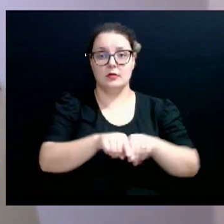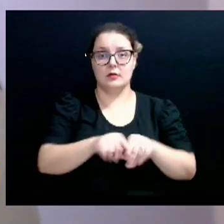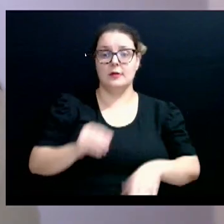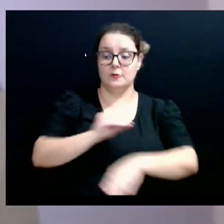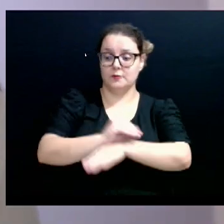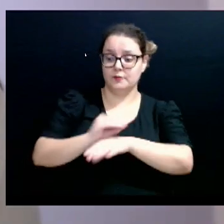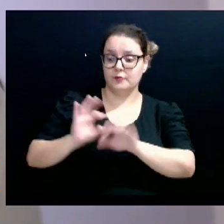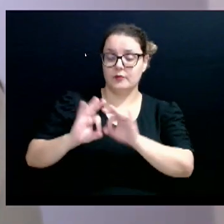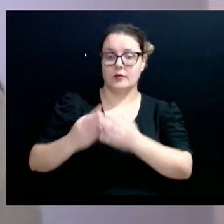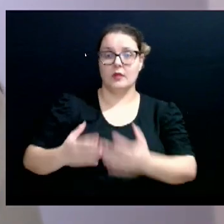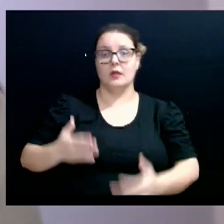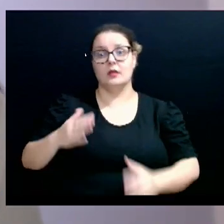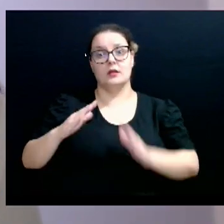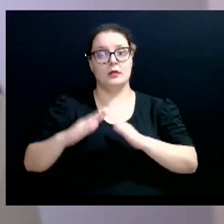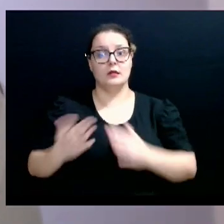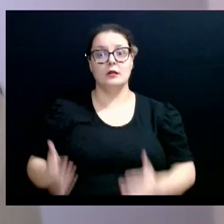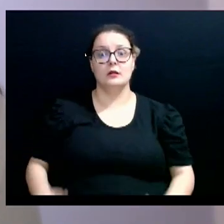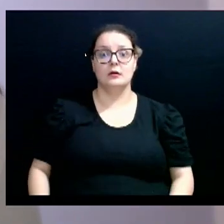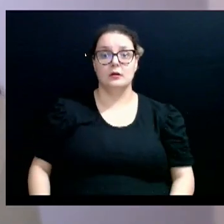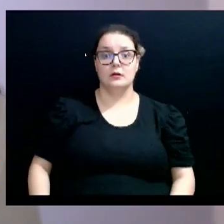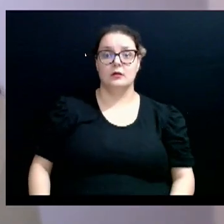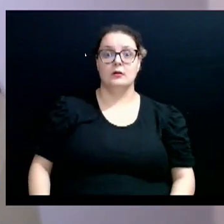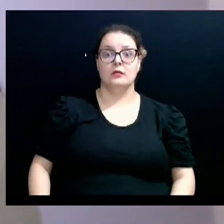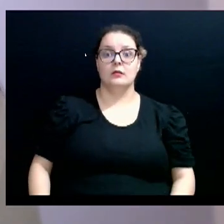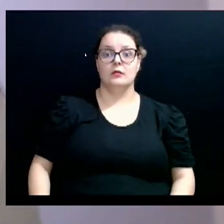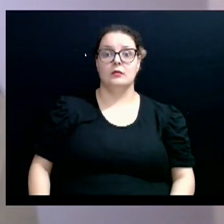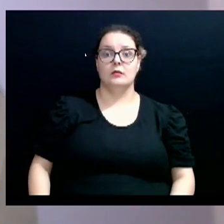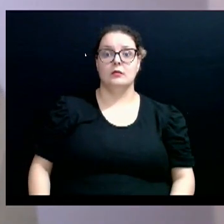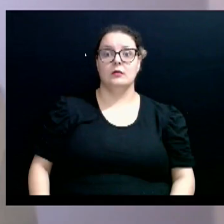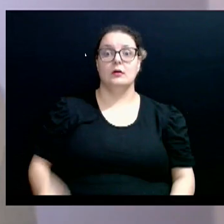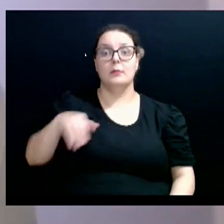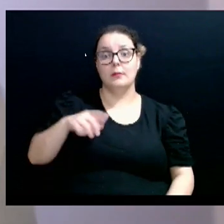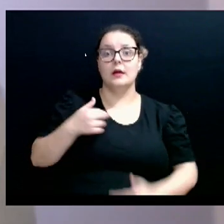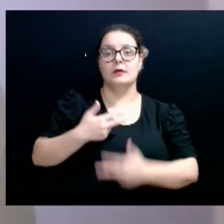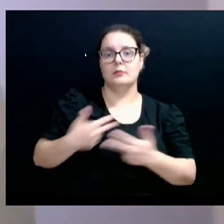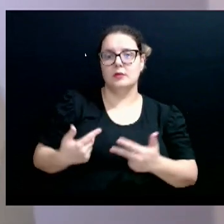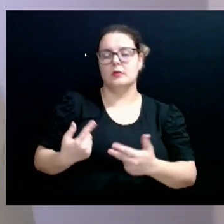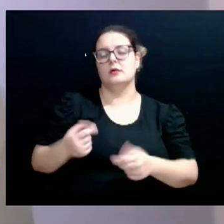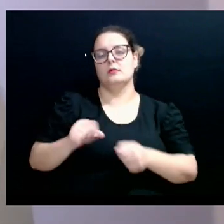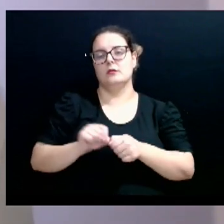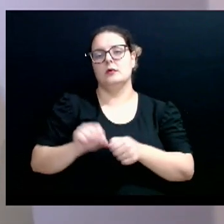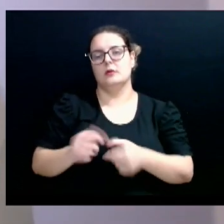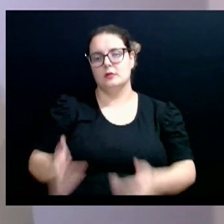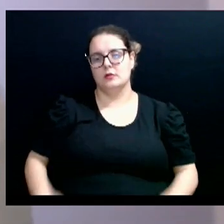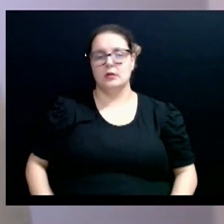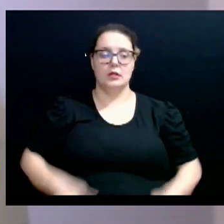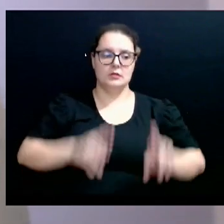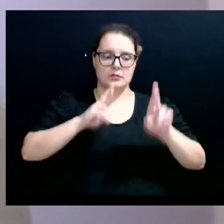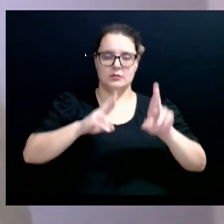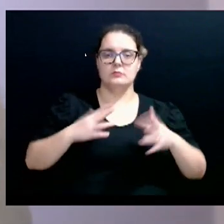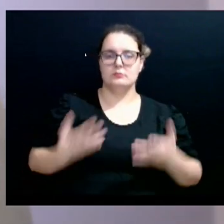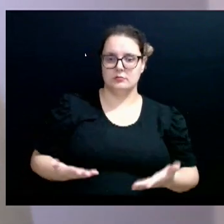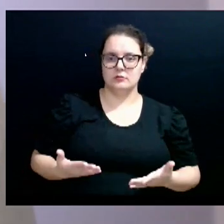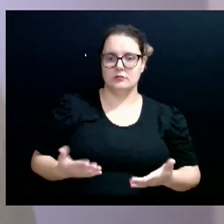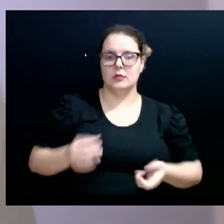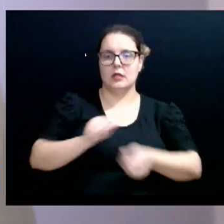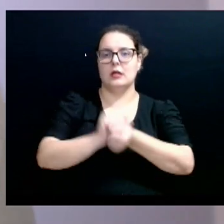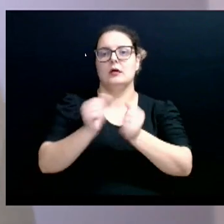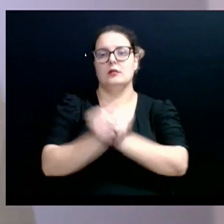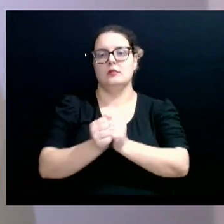Então, só entrou mais uma coisa para elas fazerem. Então, essa expectativa acho que tem que ser adequada em relação a cada